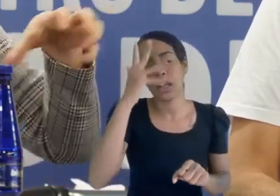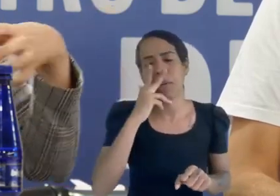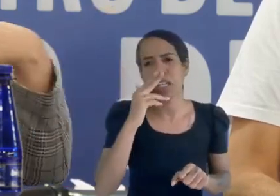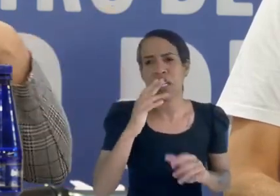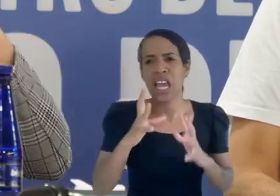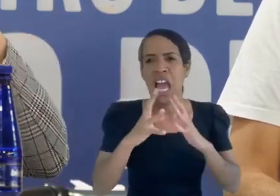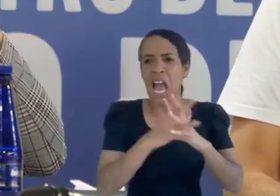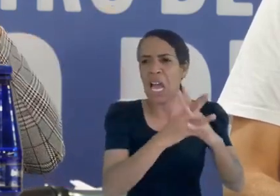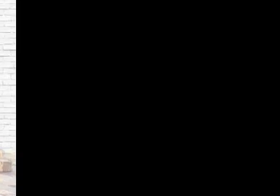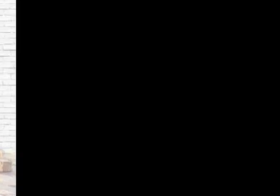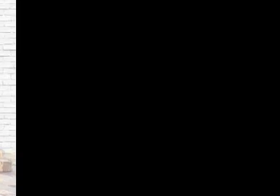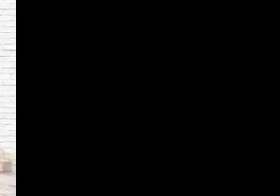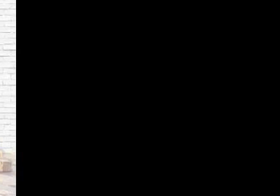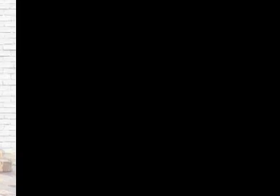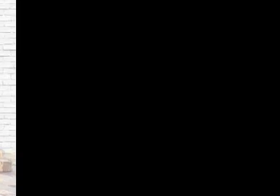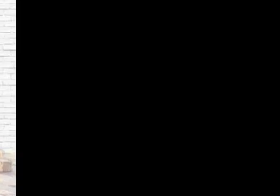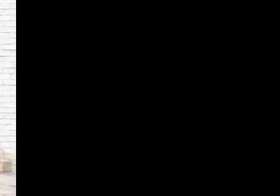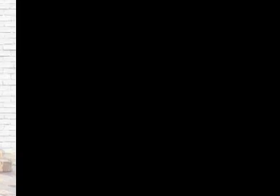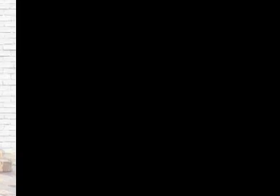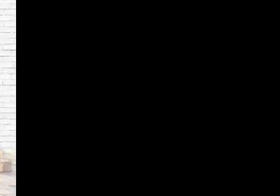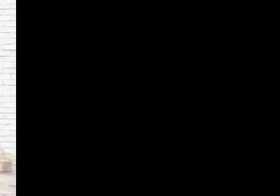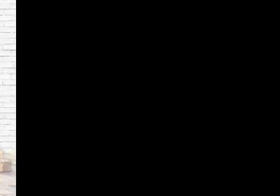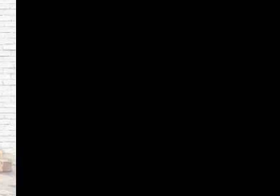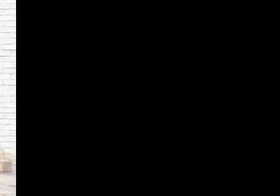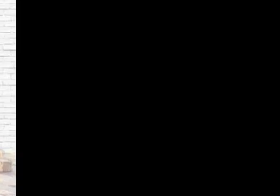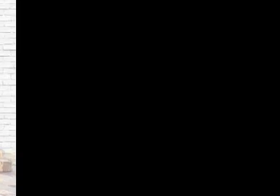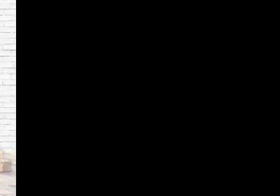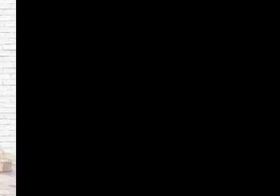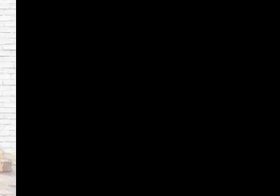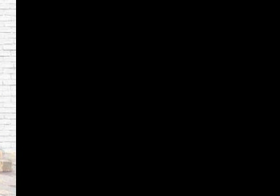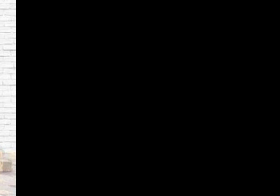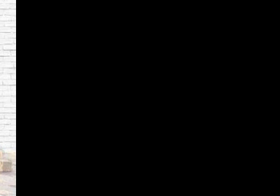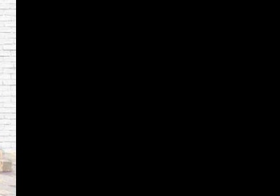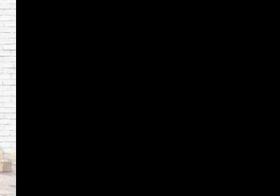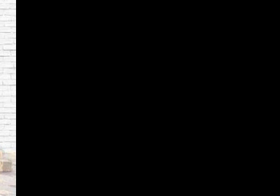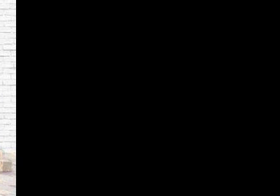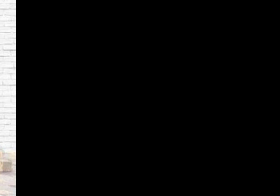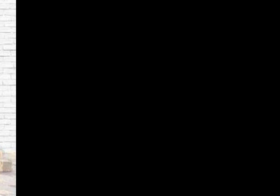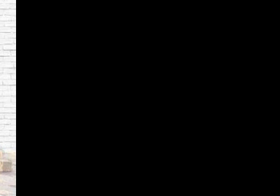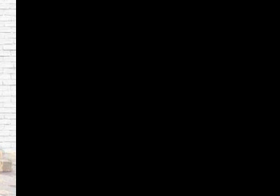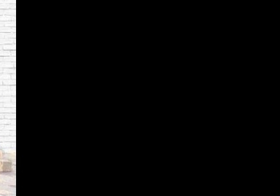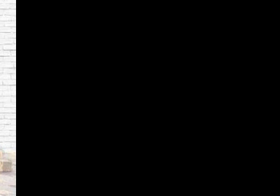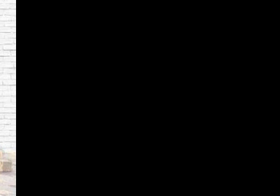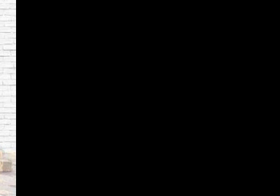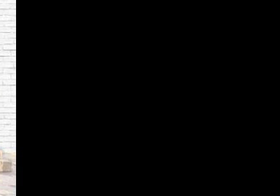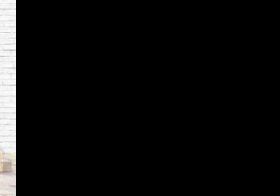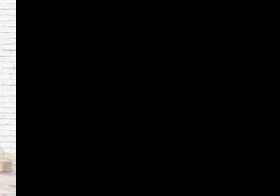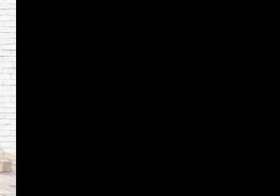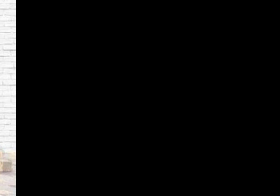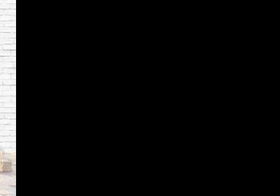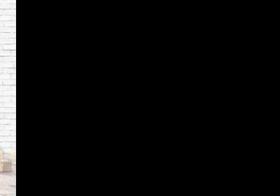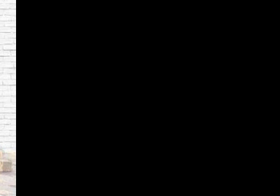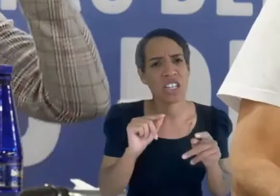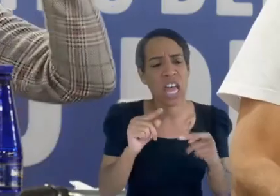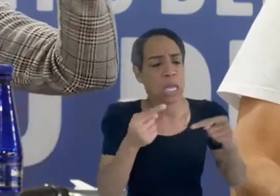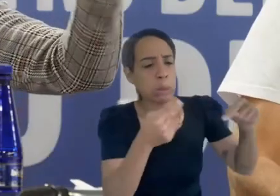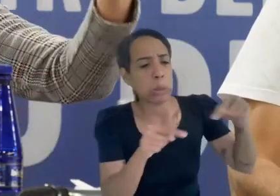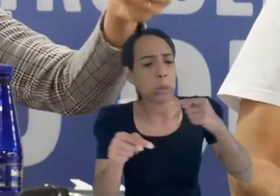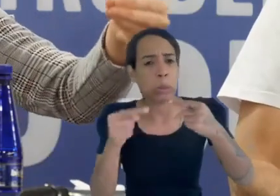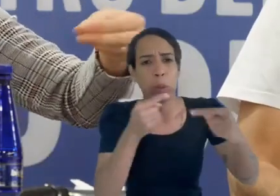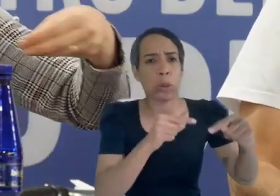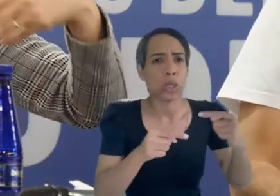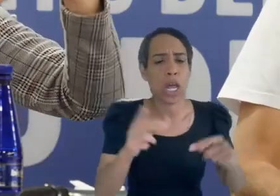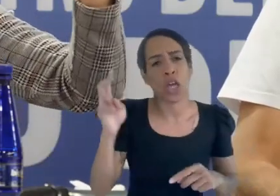processo de guerra cultural é que eles também argumentam essa essa disputa pela cultura pelo comportamento